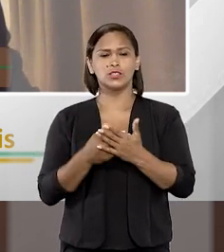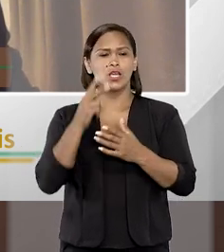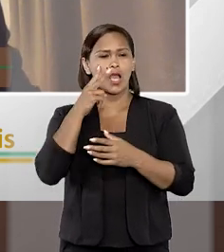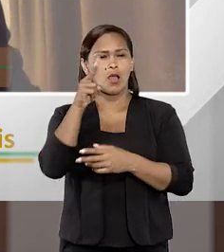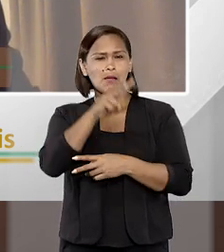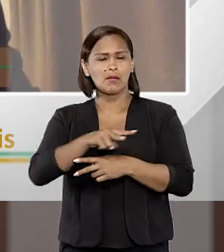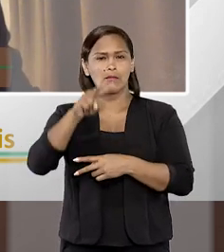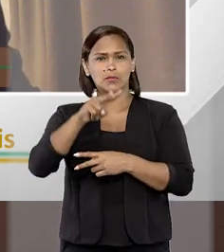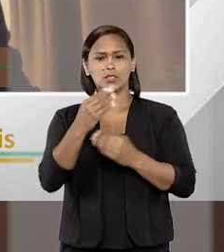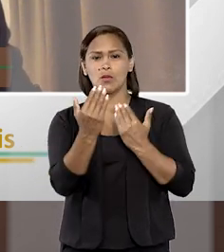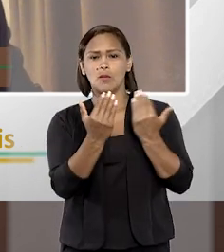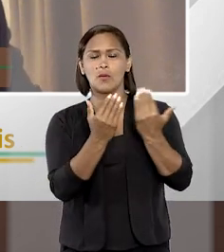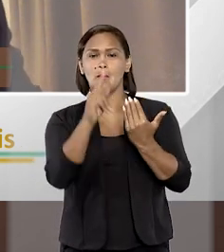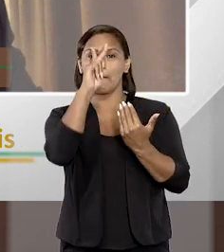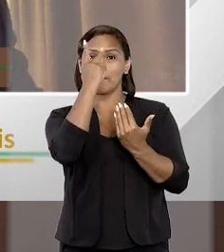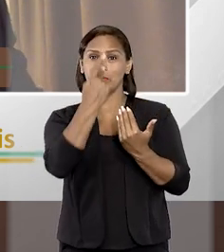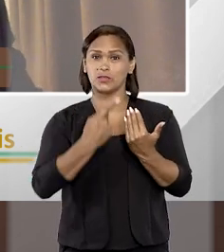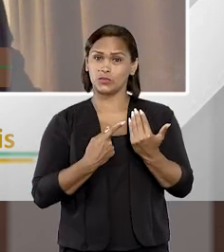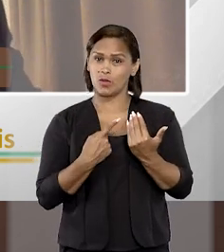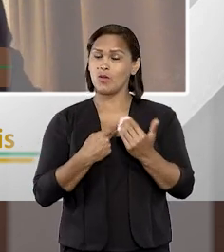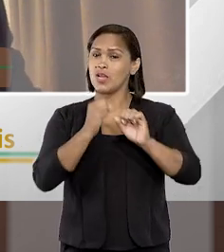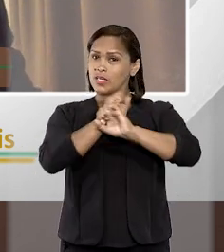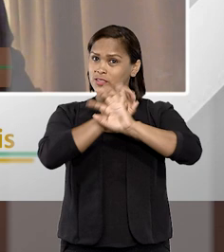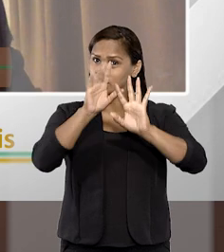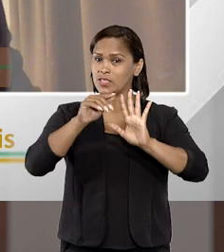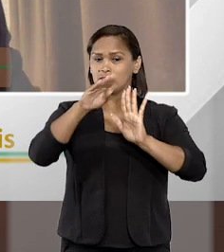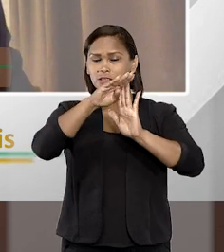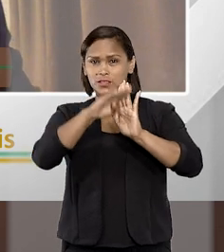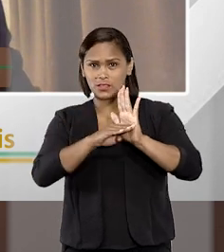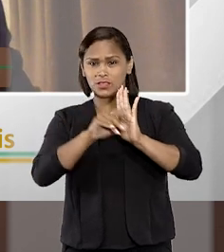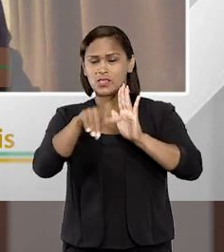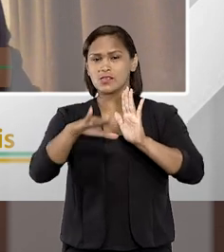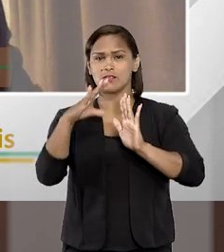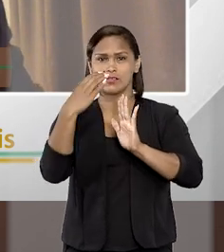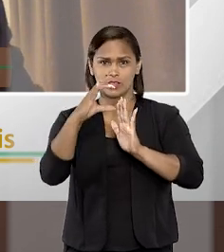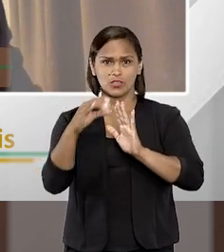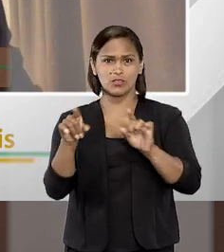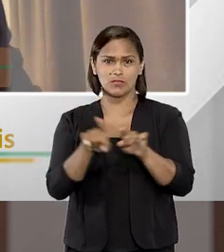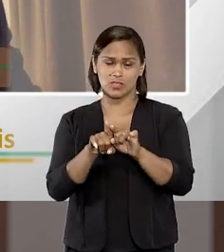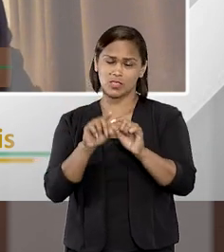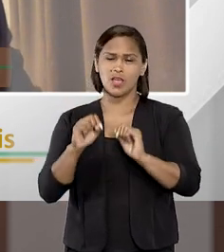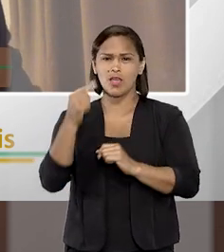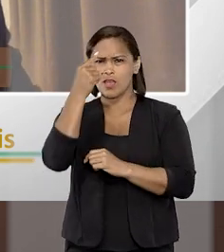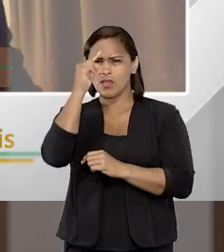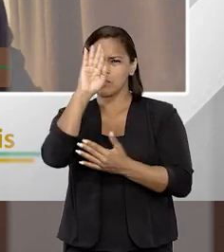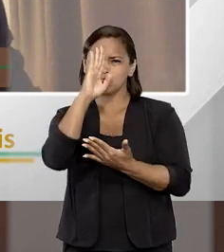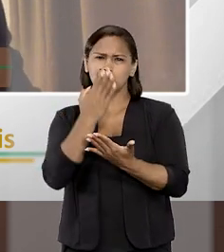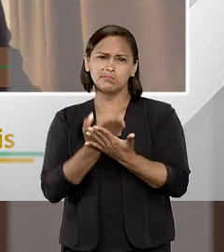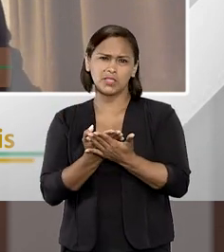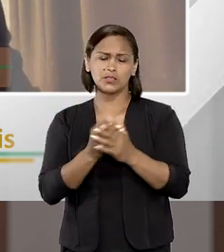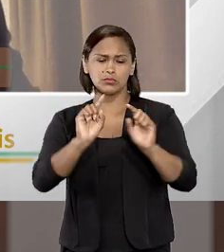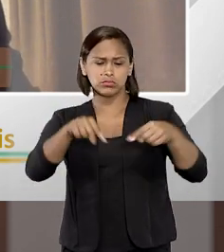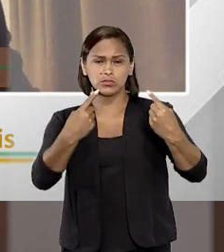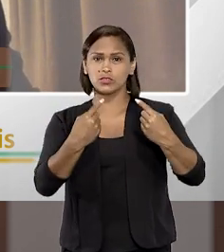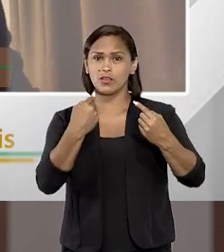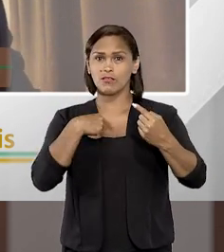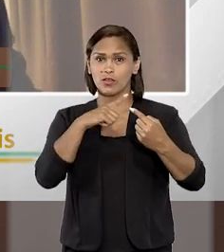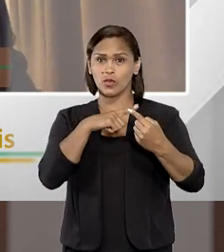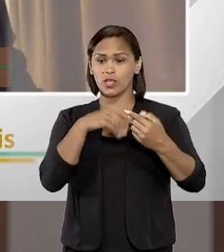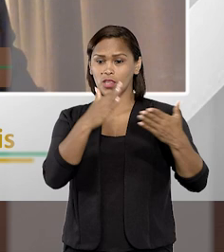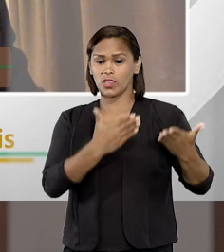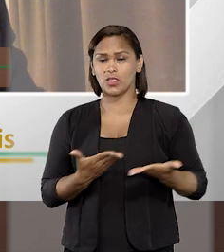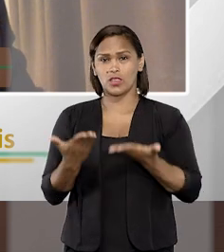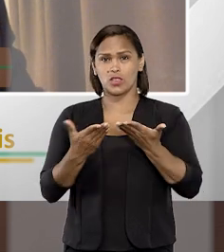reconhecimento pessoal mesclar descidas essas bases científicas eu penso que os desafios que estão diante